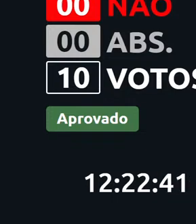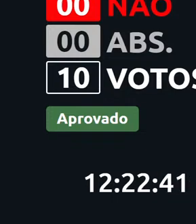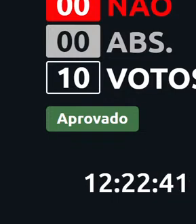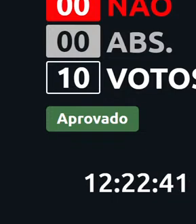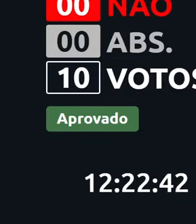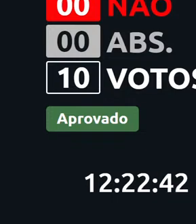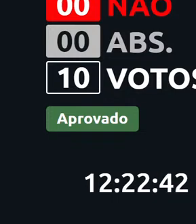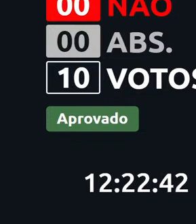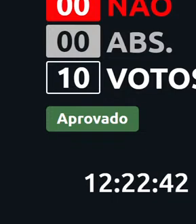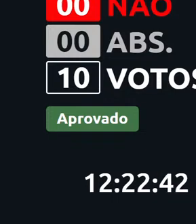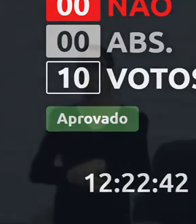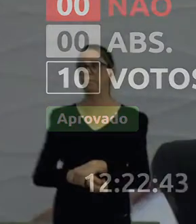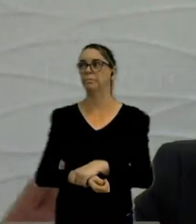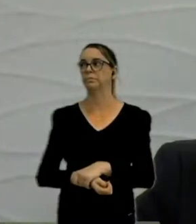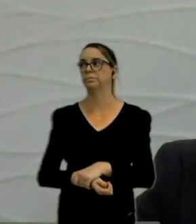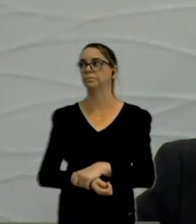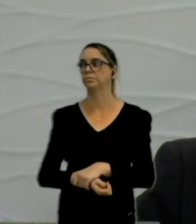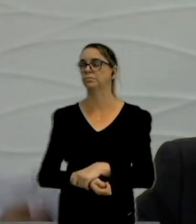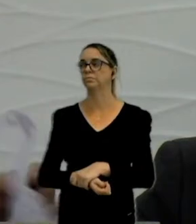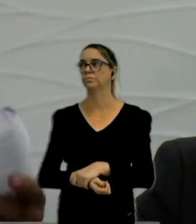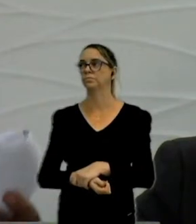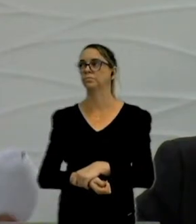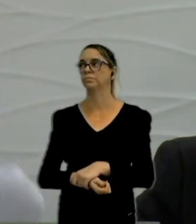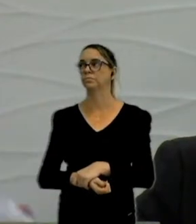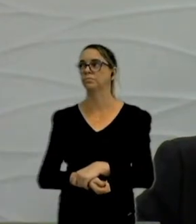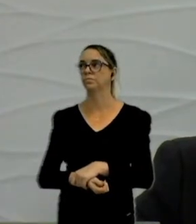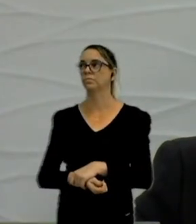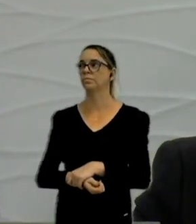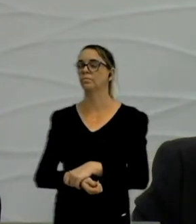Mas está votado, ele vai botar o voto dela.